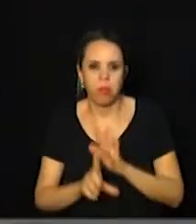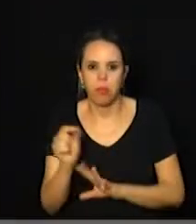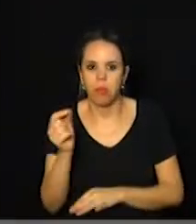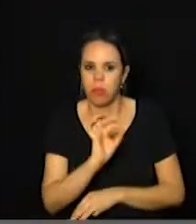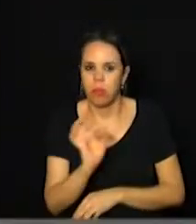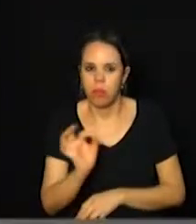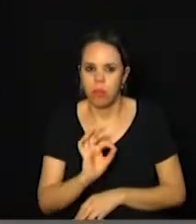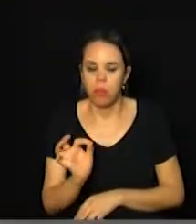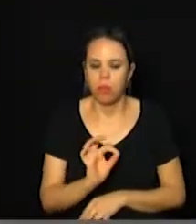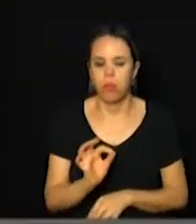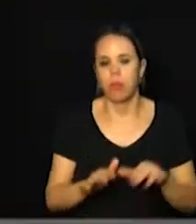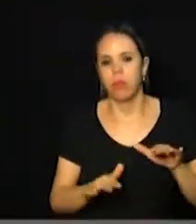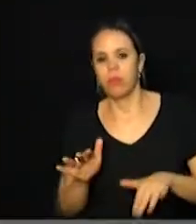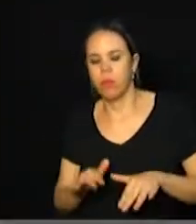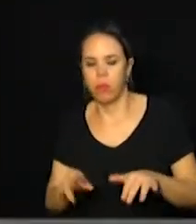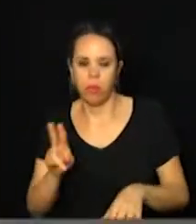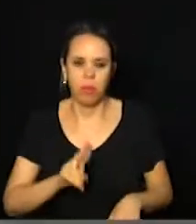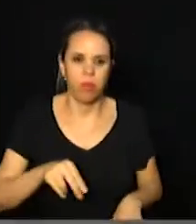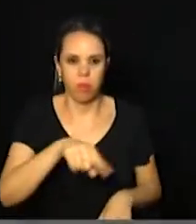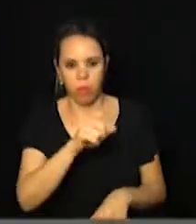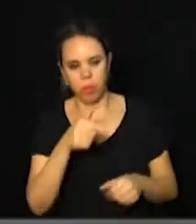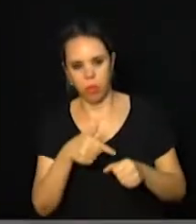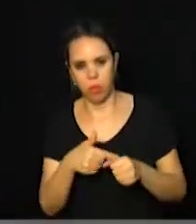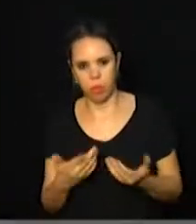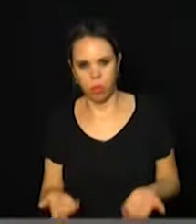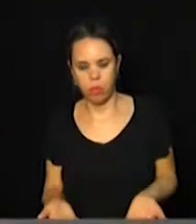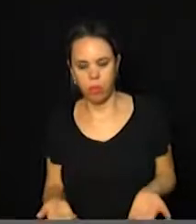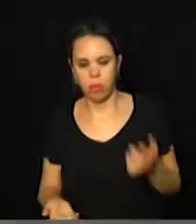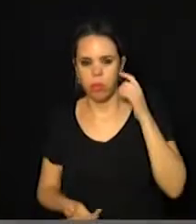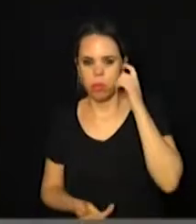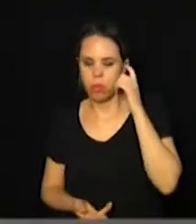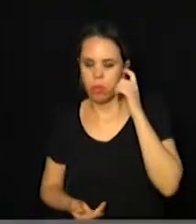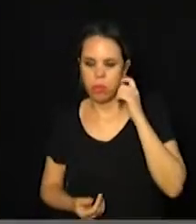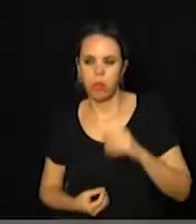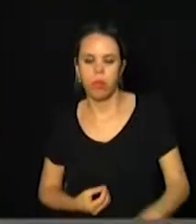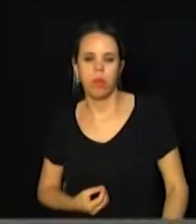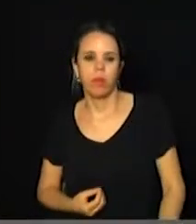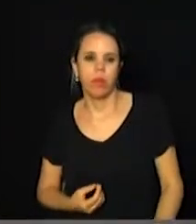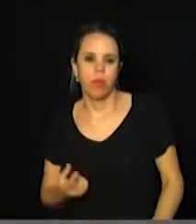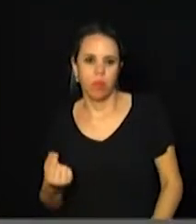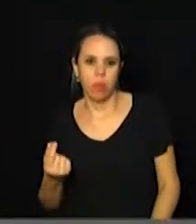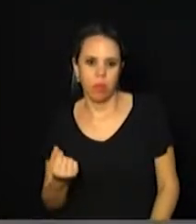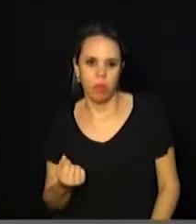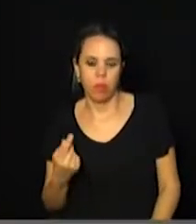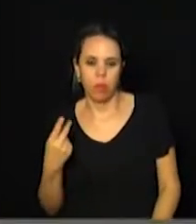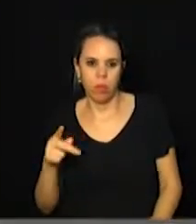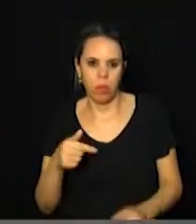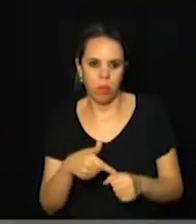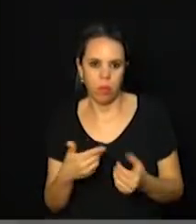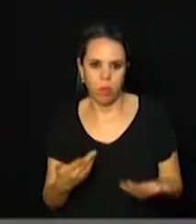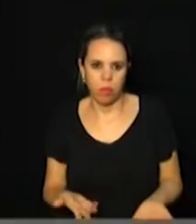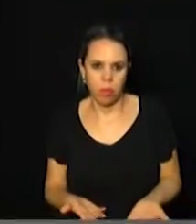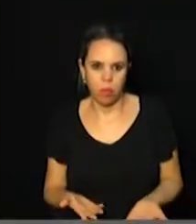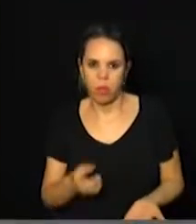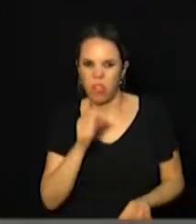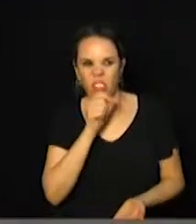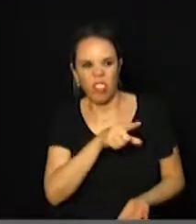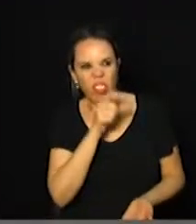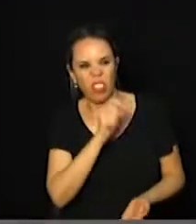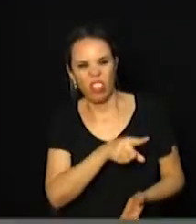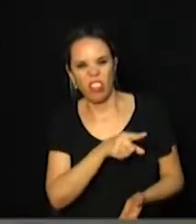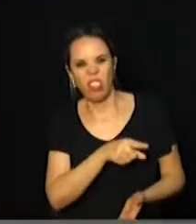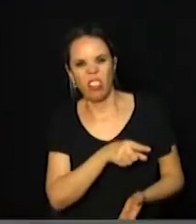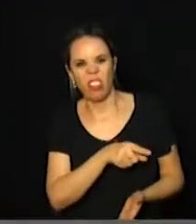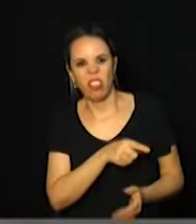muitas vezes quando o usuário vai no posto de gasolina e vai para o seu a sua você como motivar chega o frentista